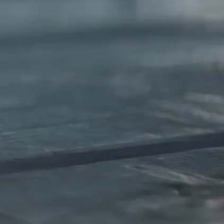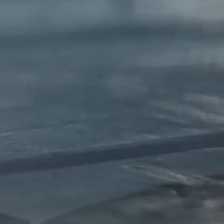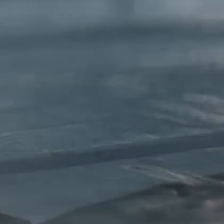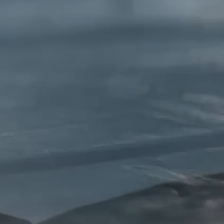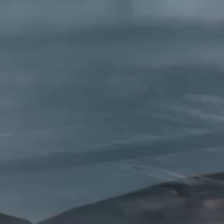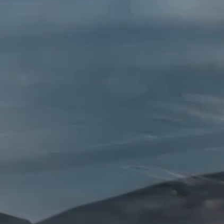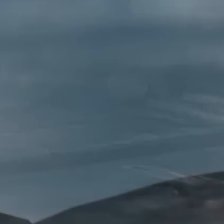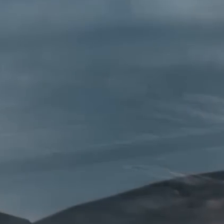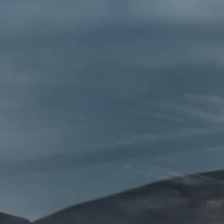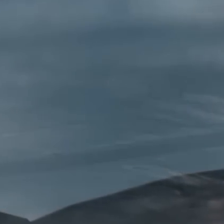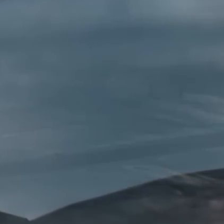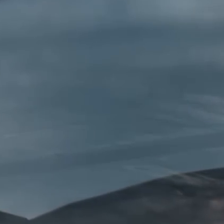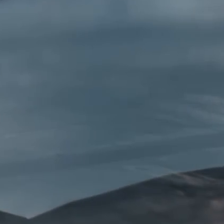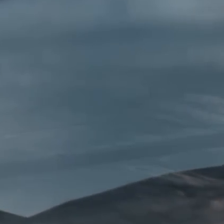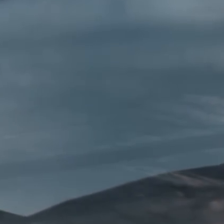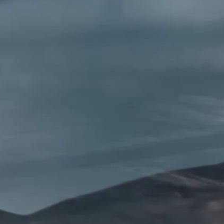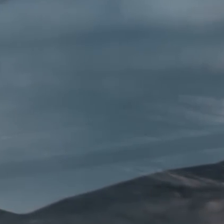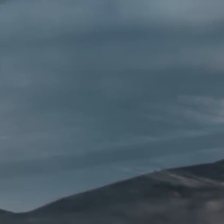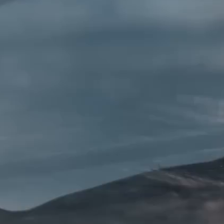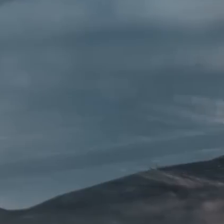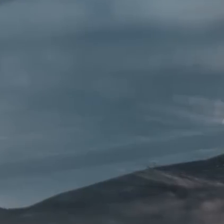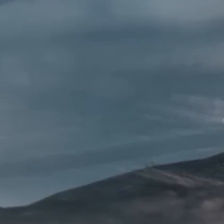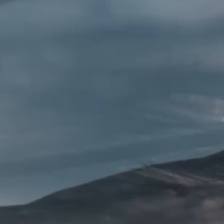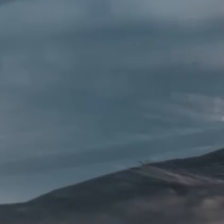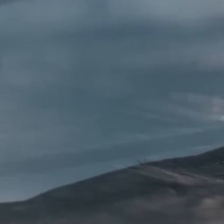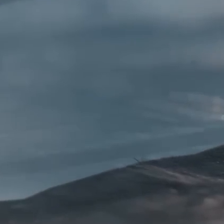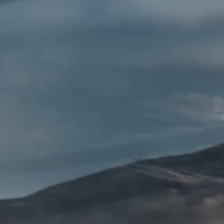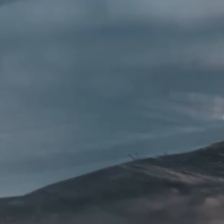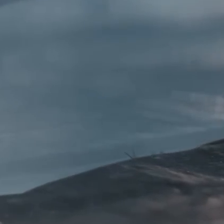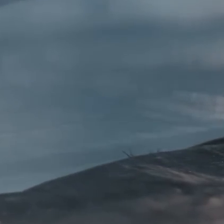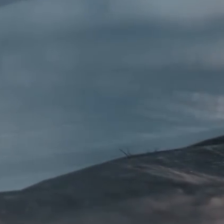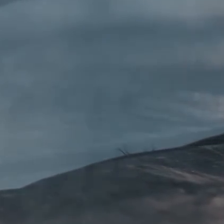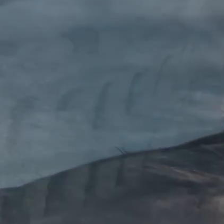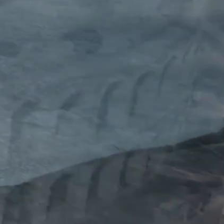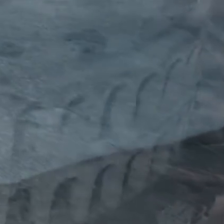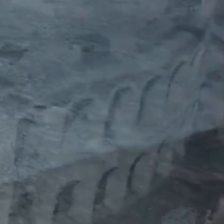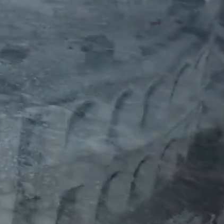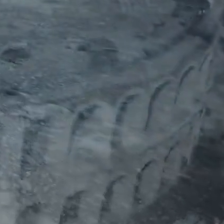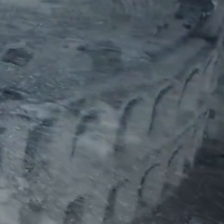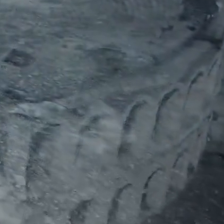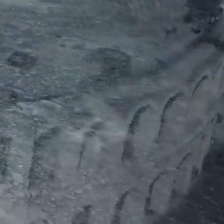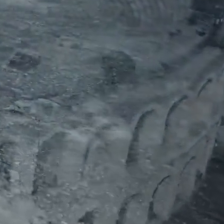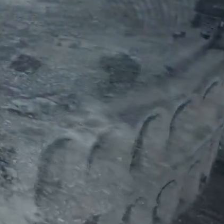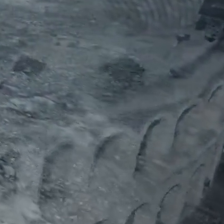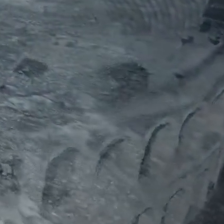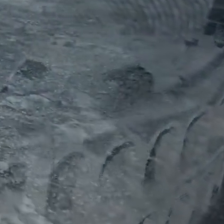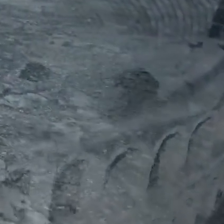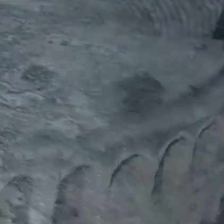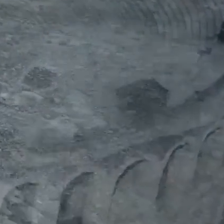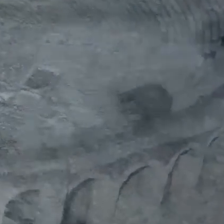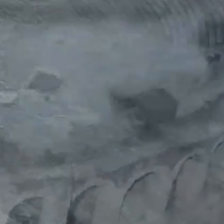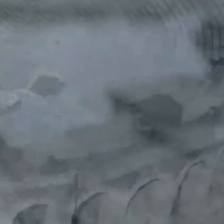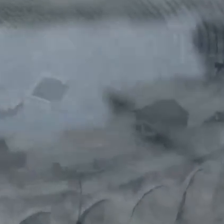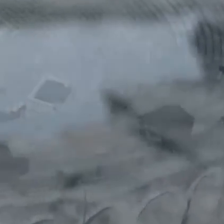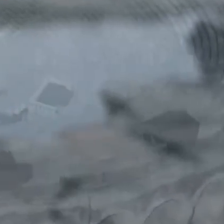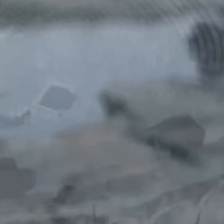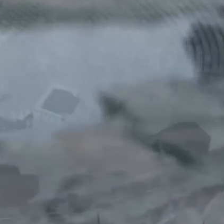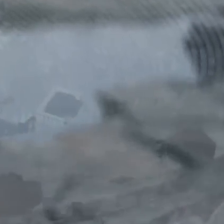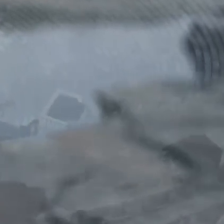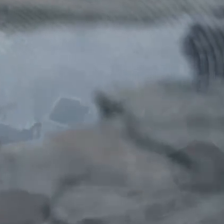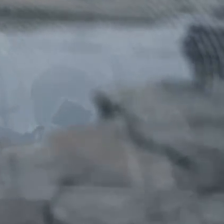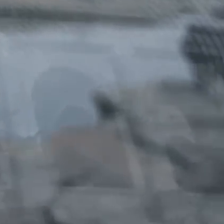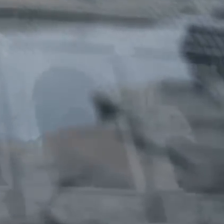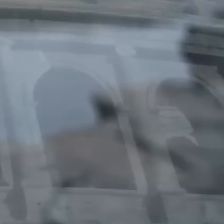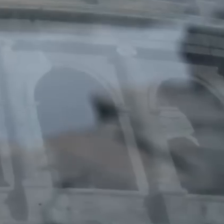A Bíblia e a história do cristianismo apresentam inúmeros exemplos de pessoas fiéis a Deus como nós,